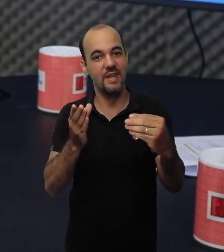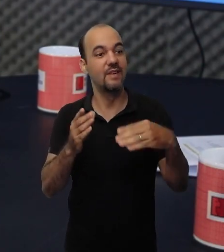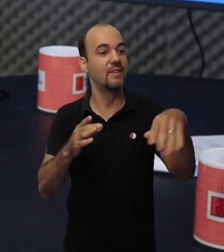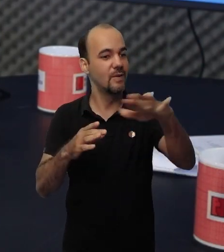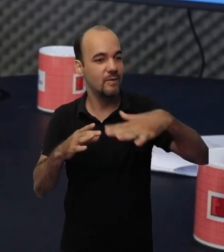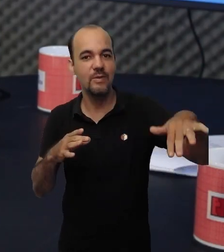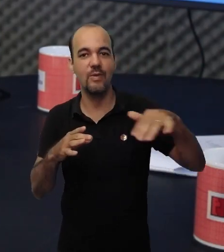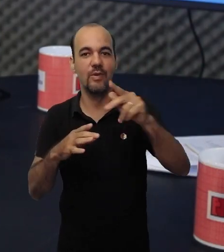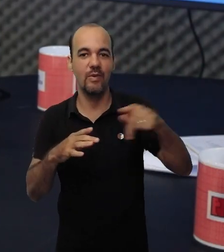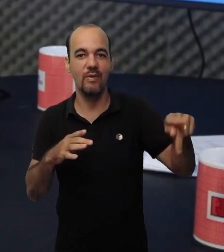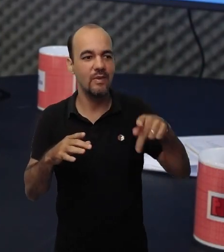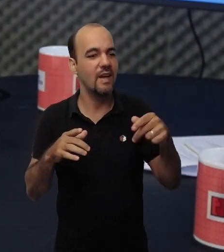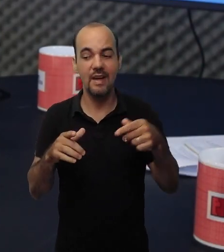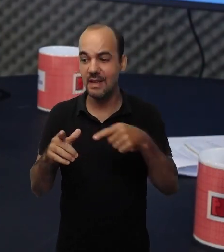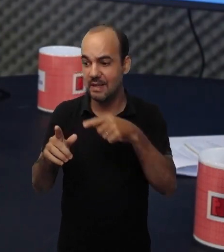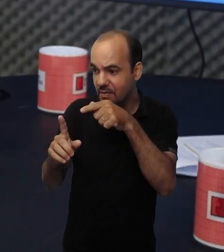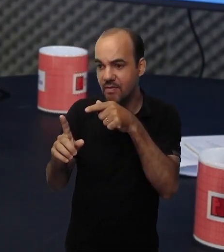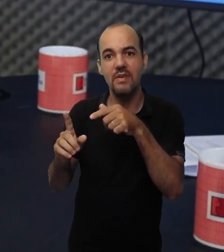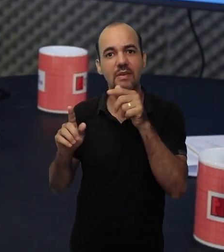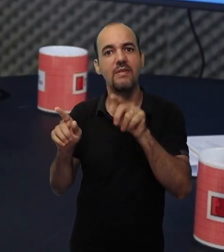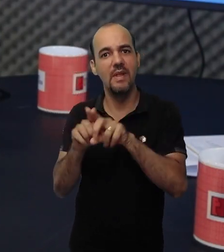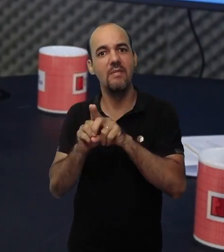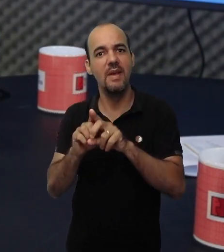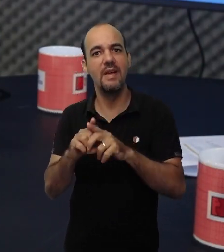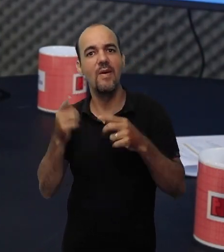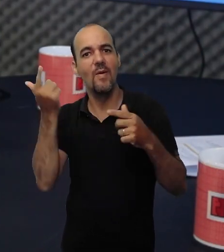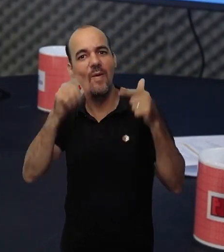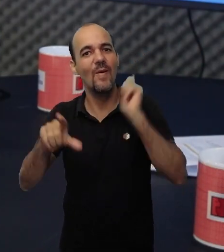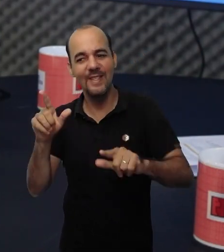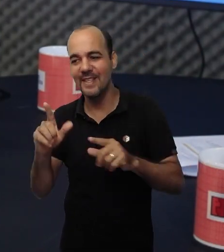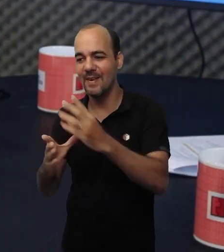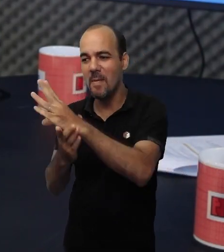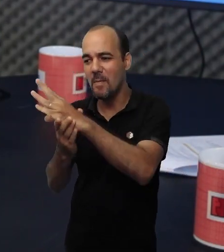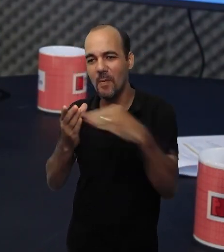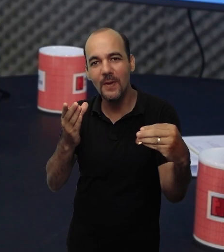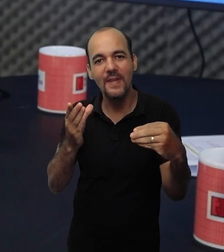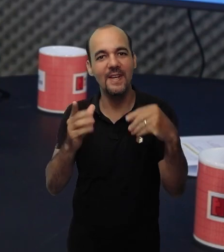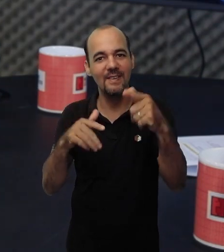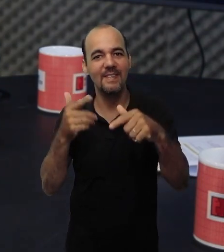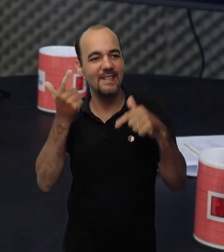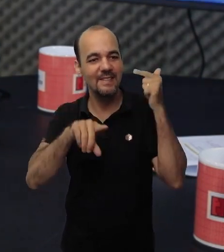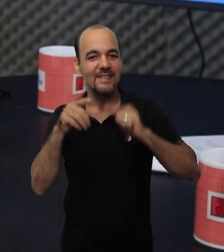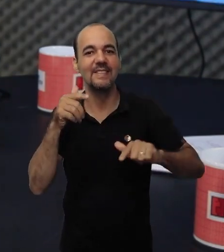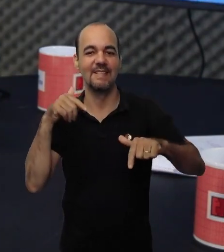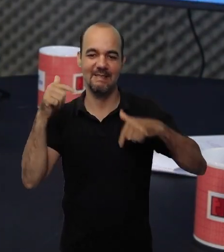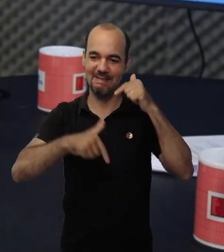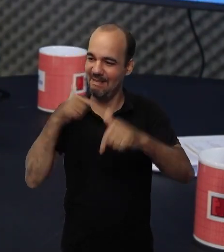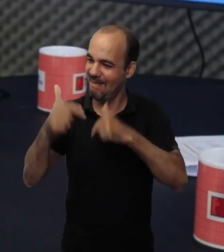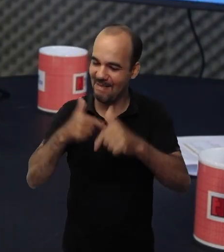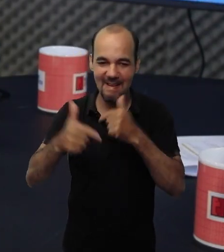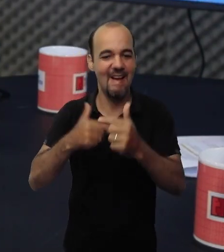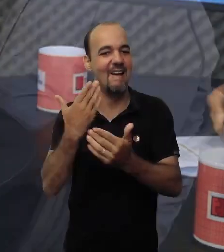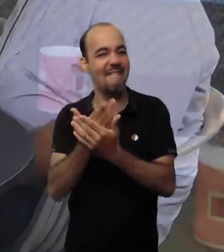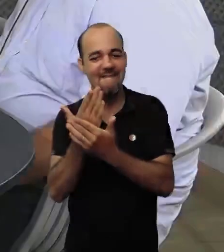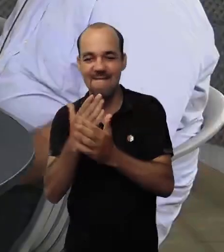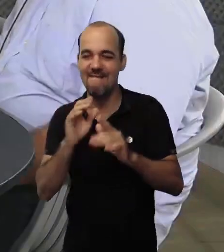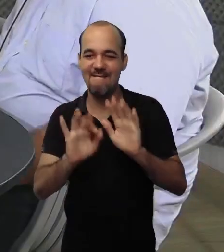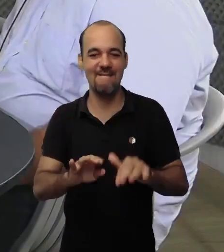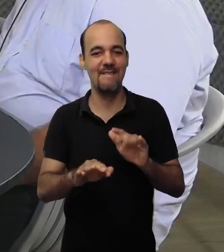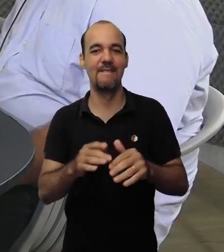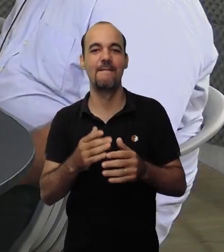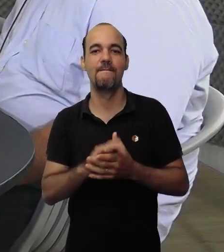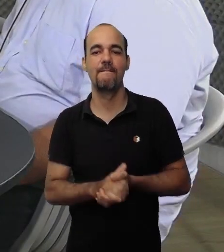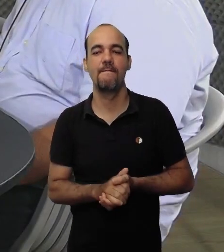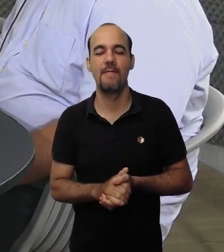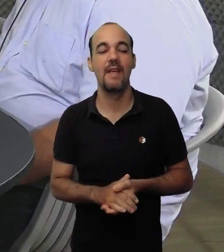dele ter esse reconhecimento, ele serve de espelho para outros professores também. Eu acho que isso é muito importante. Aí eu faço uma pergunta